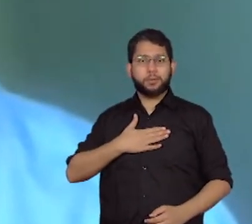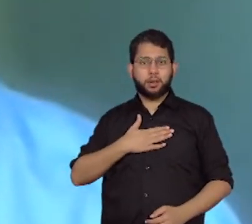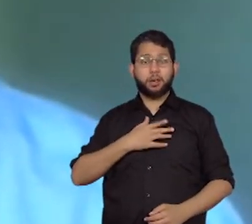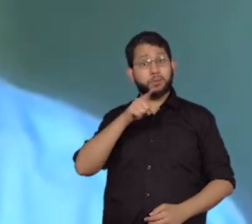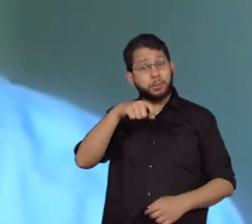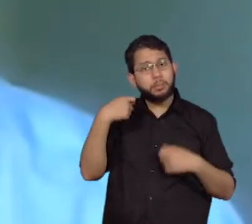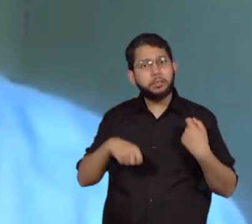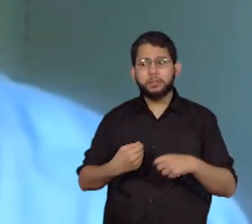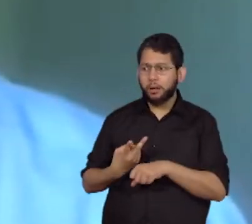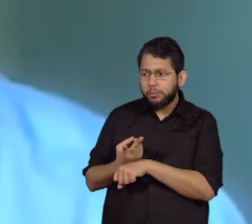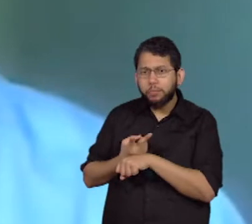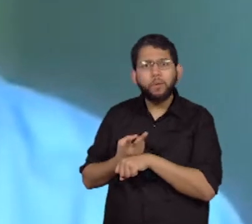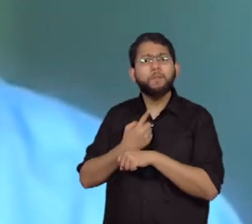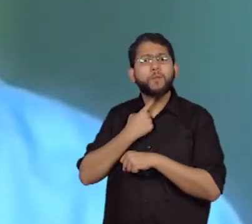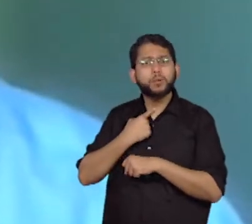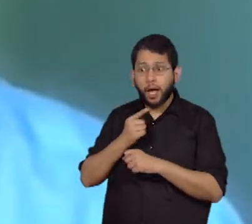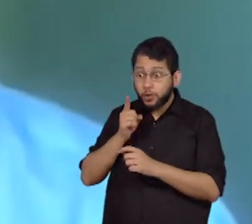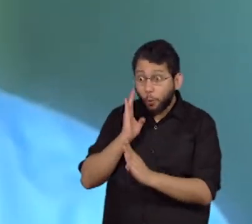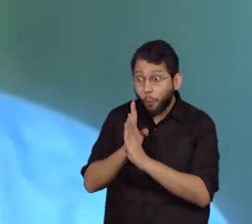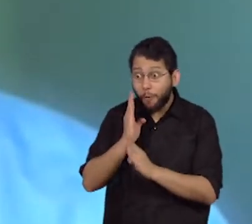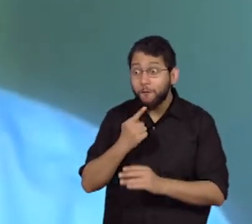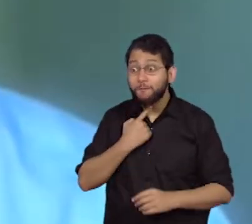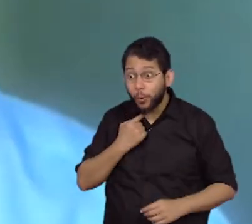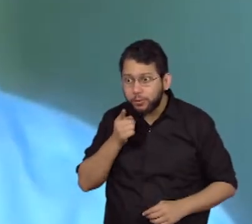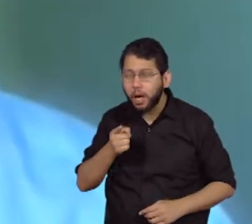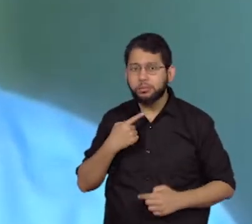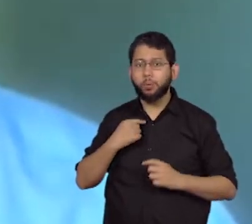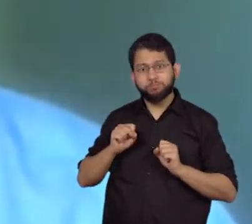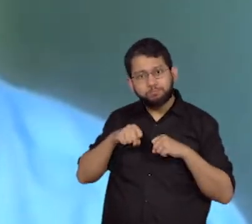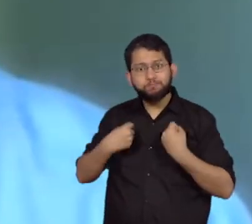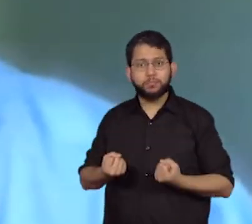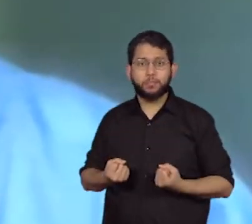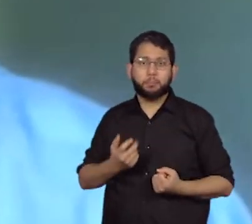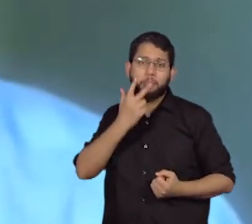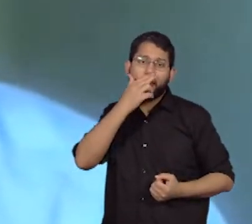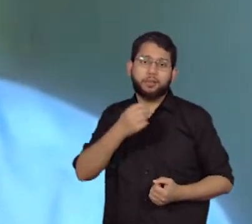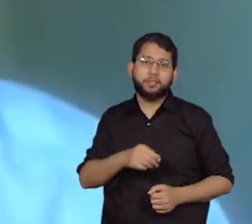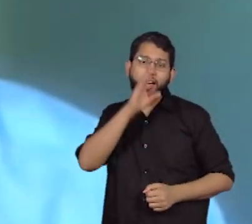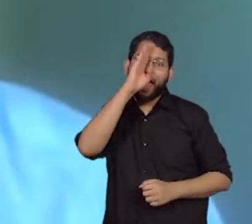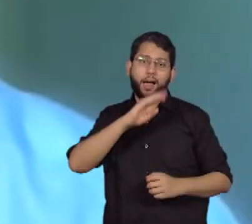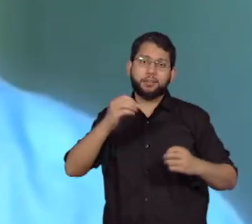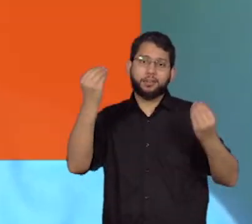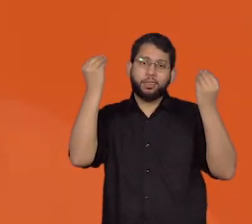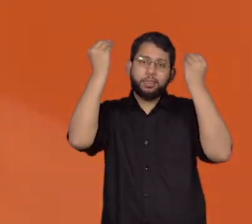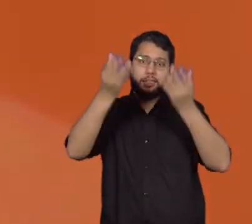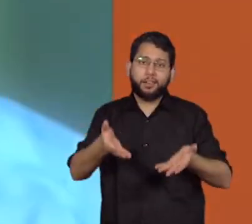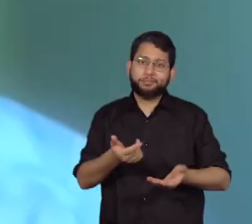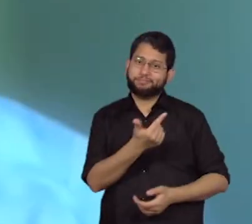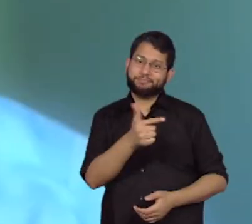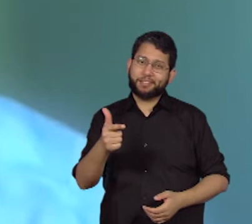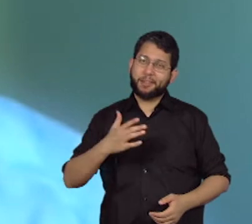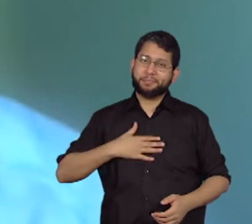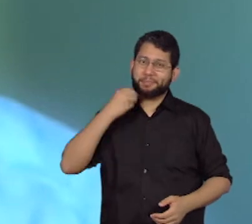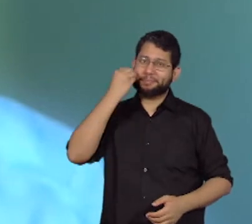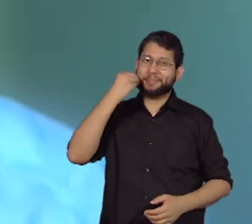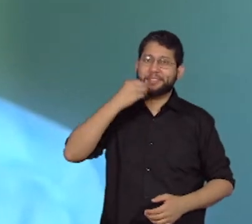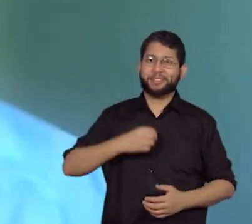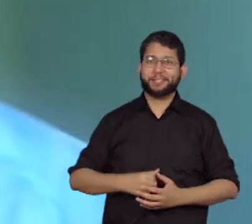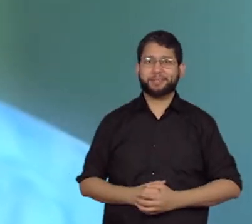gosta, se esforçar para que isso aconteça, não cair do céu. É a minha experiência. Pergunta feita